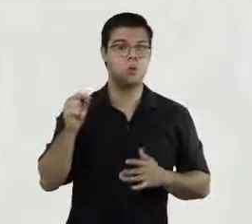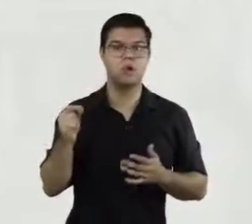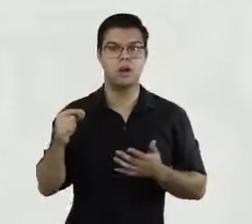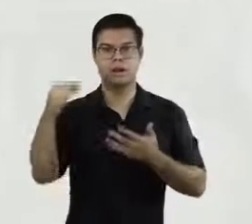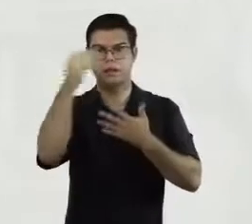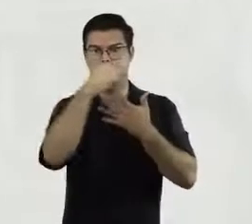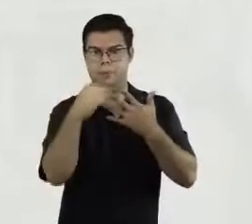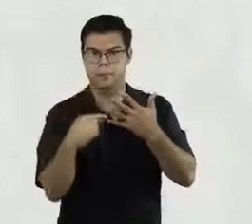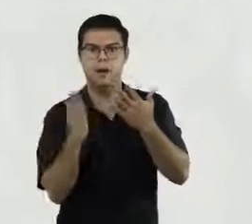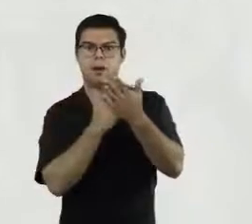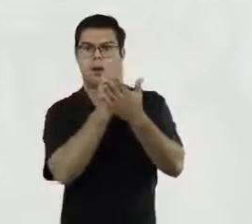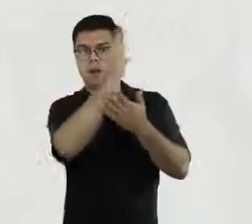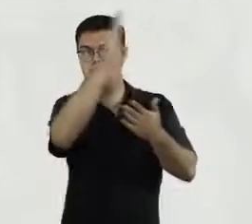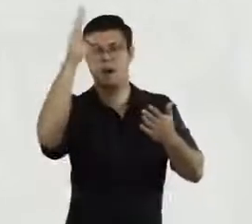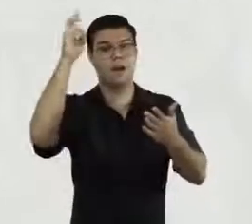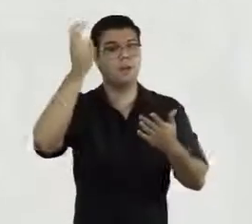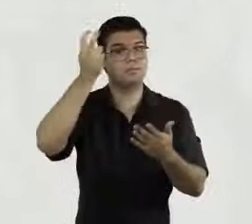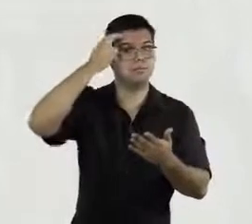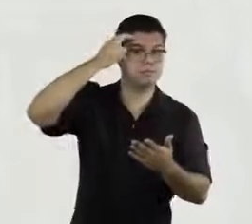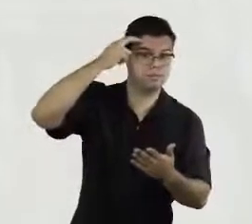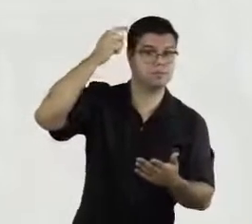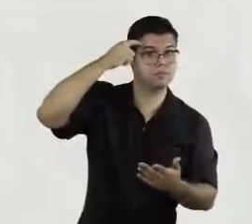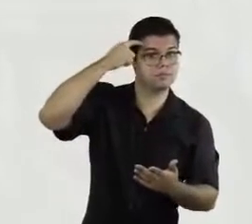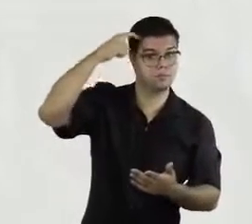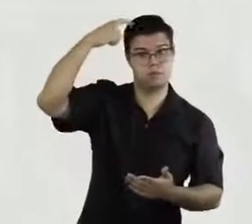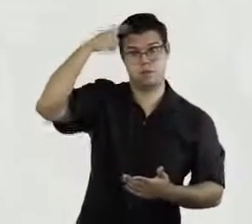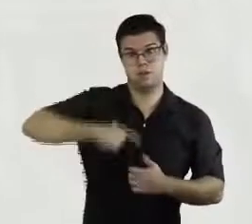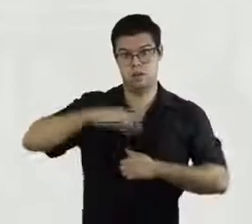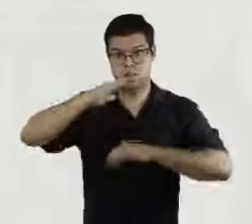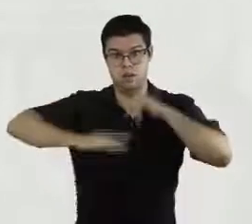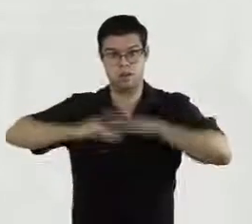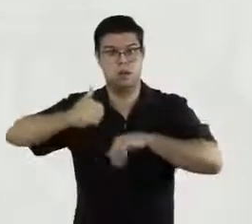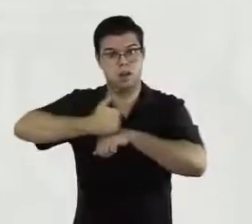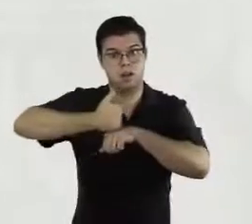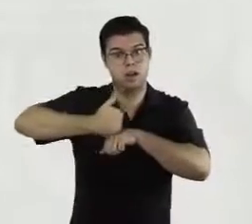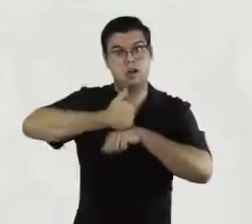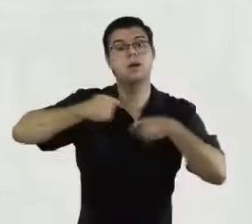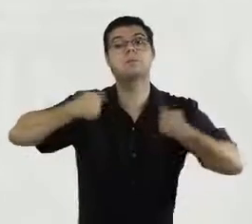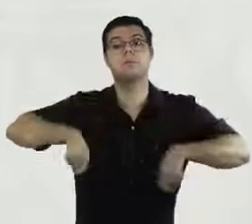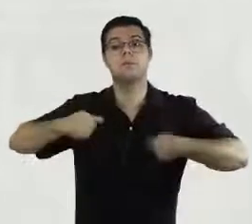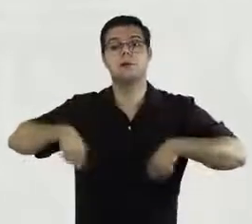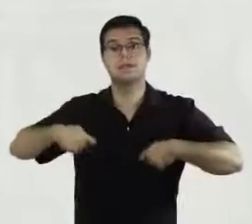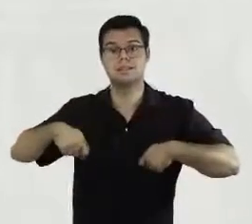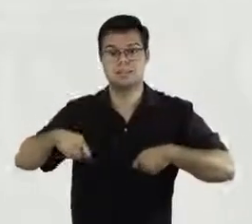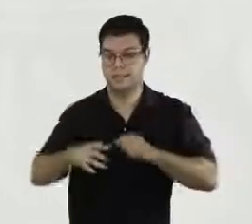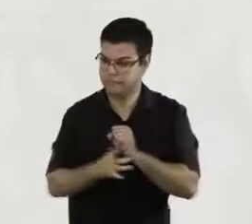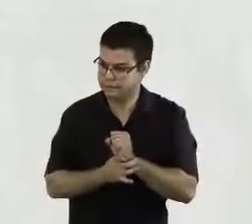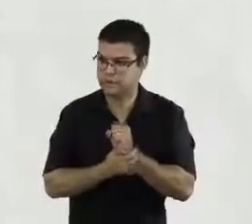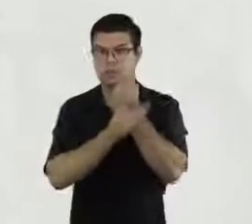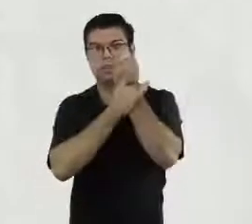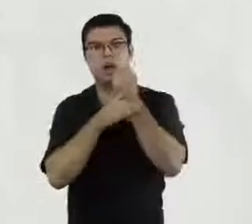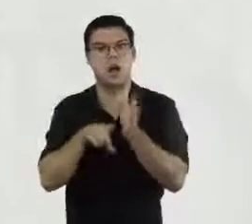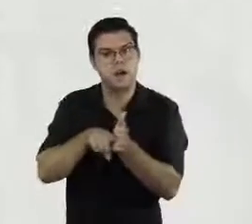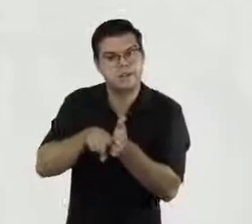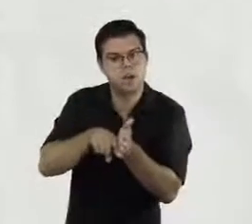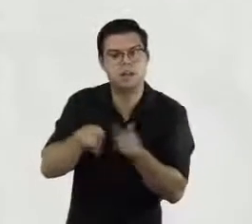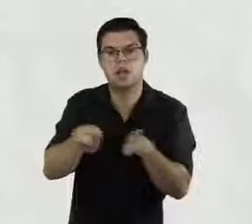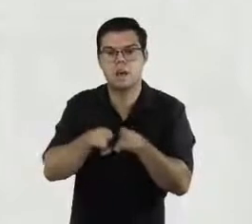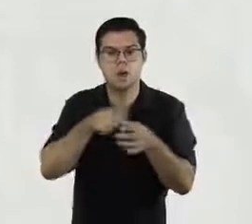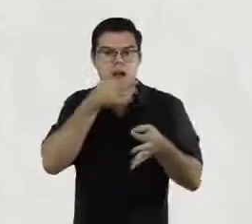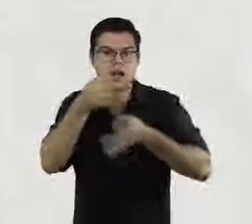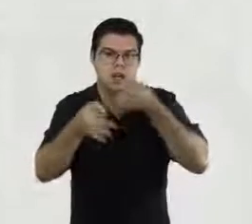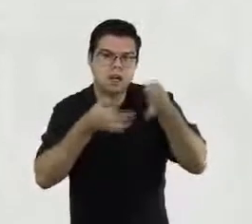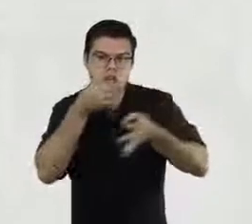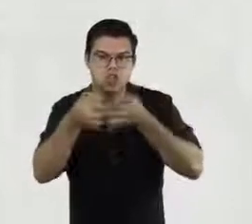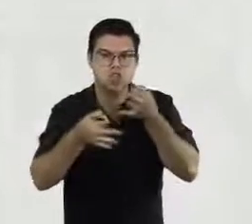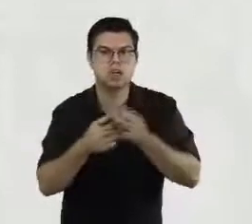a probidade intelectual, da qual o bibliógrafo lhe deve garantir a verificação e a crítica.